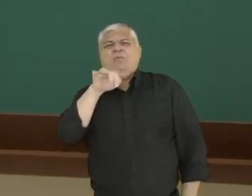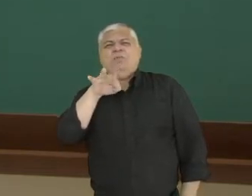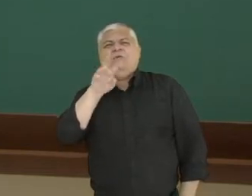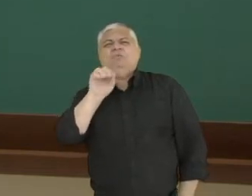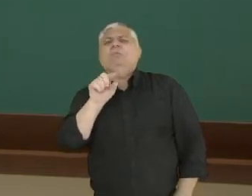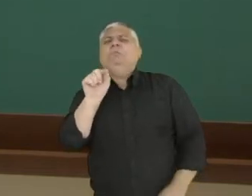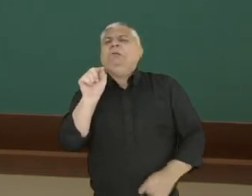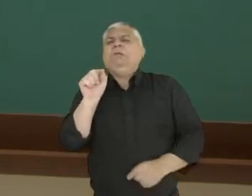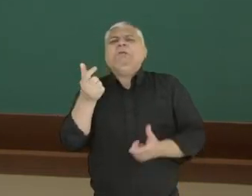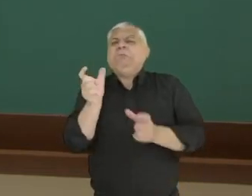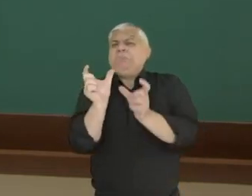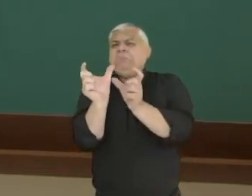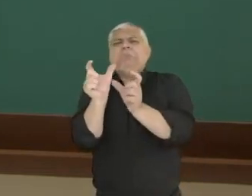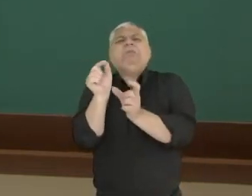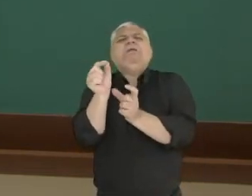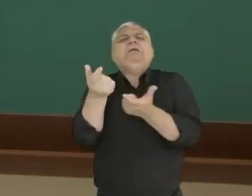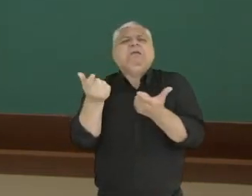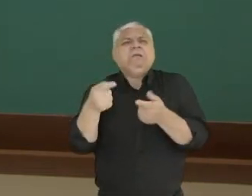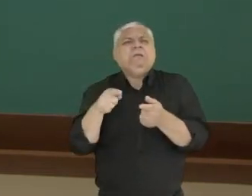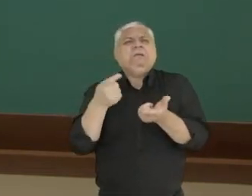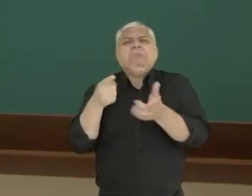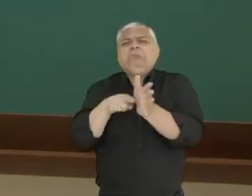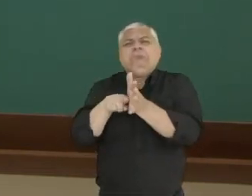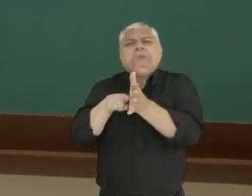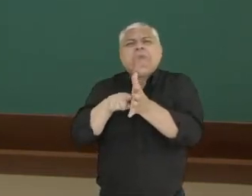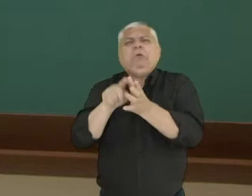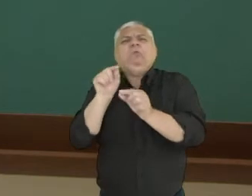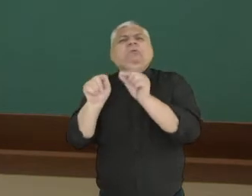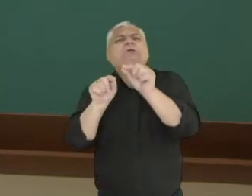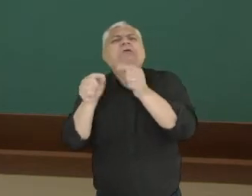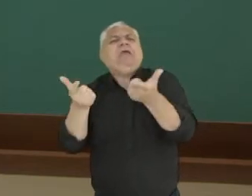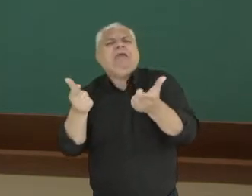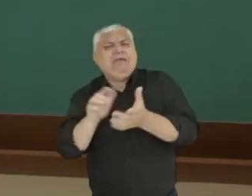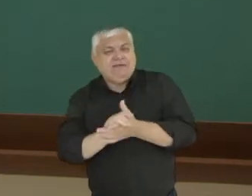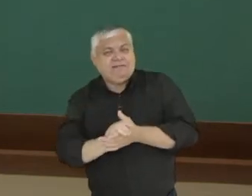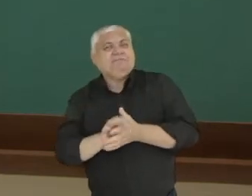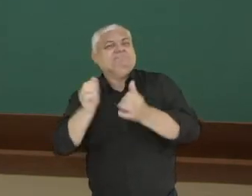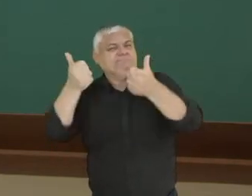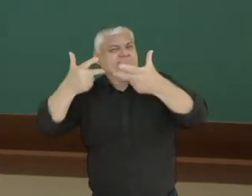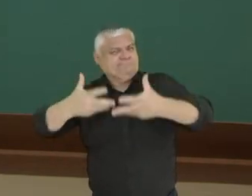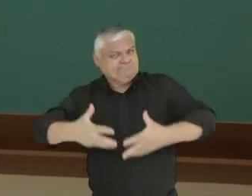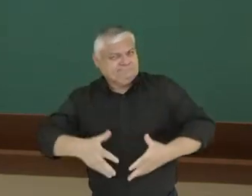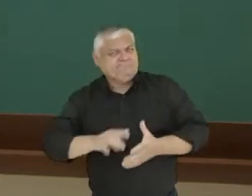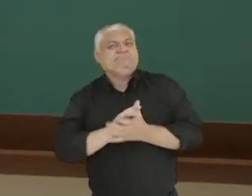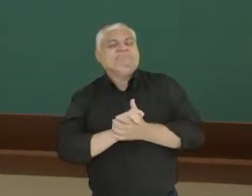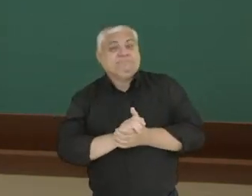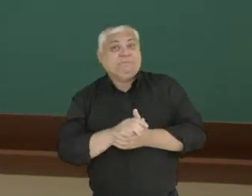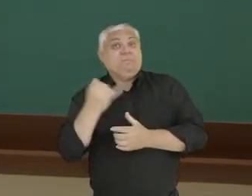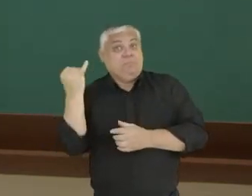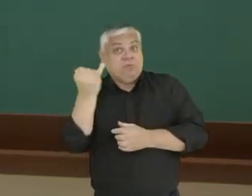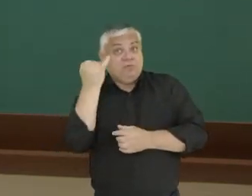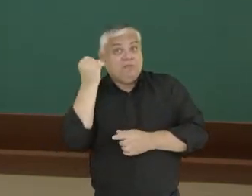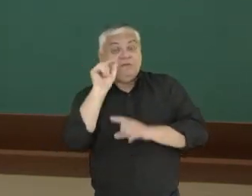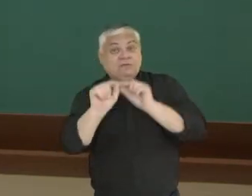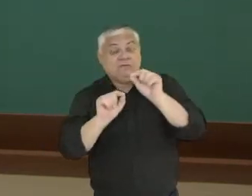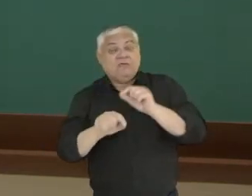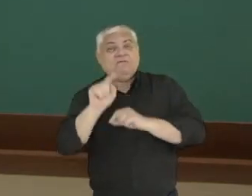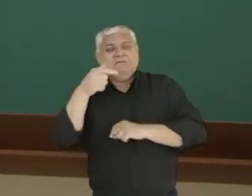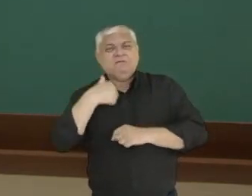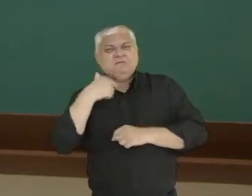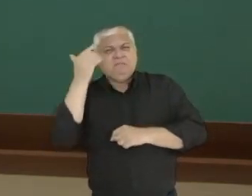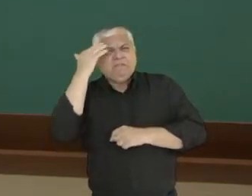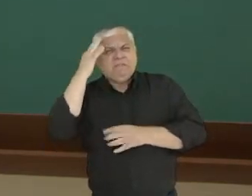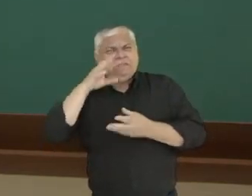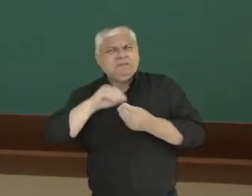Para que a gente usa o sensoriamento remoto? O que é esse sensoriamento remoto? Então é importante você associar